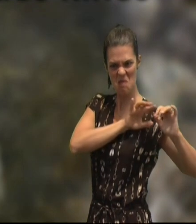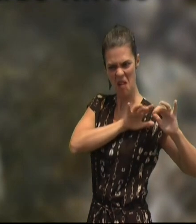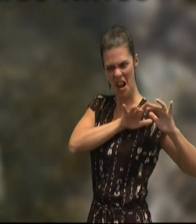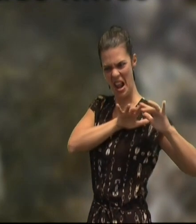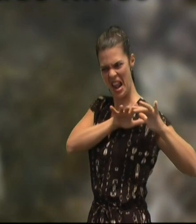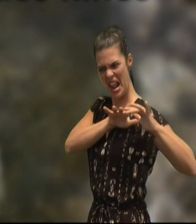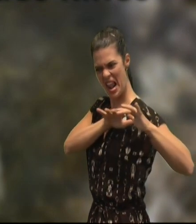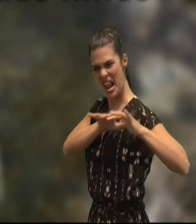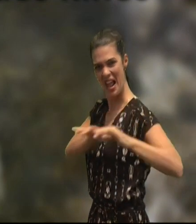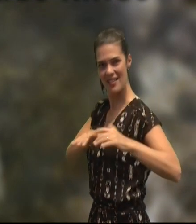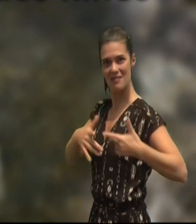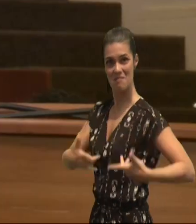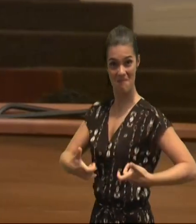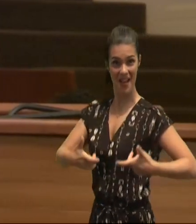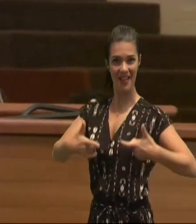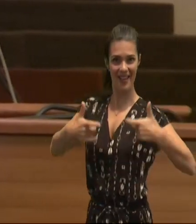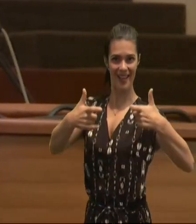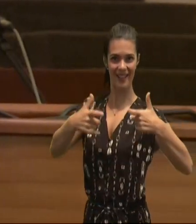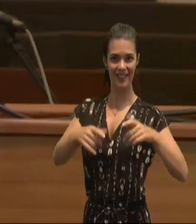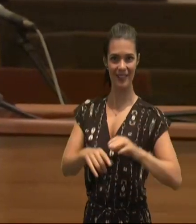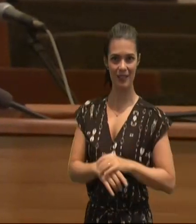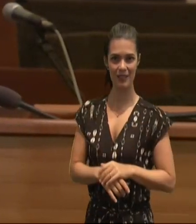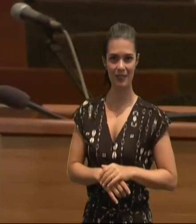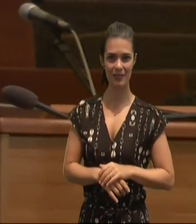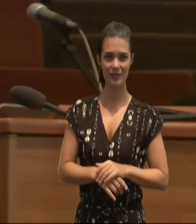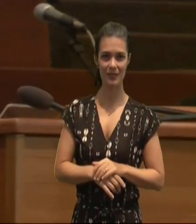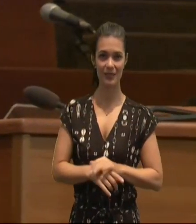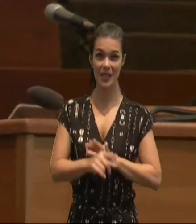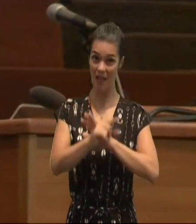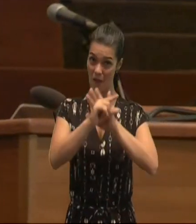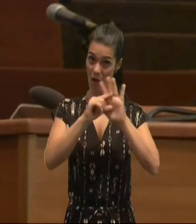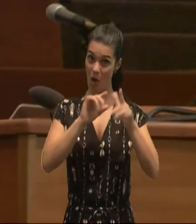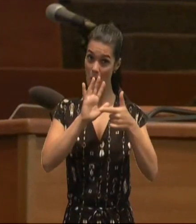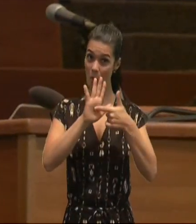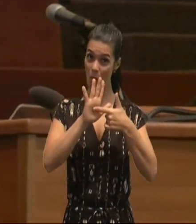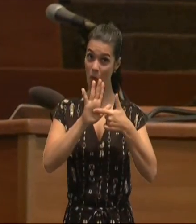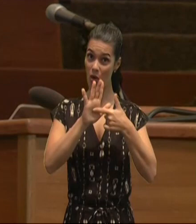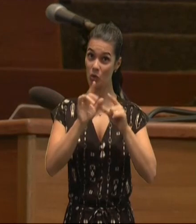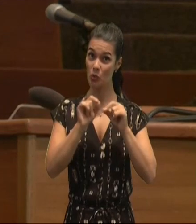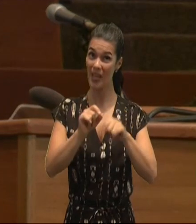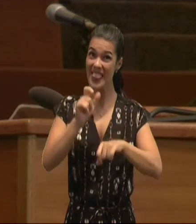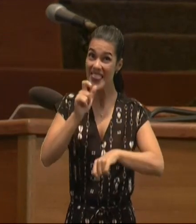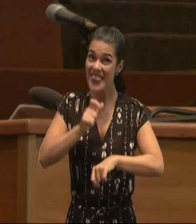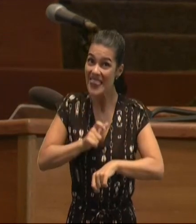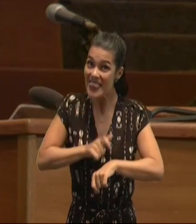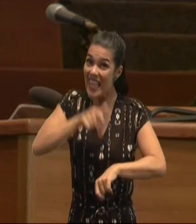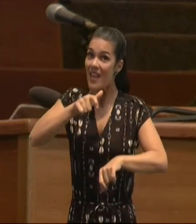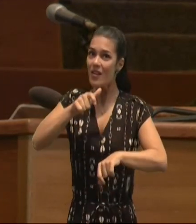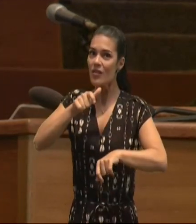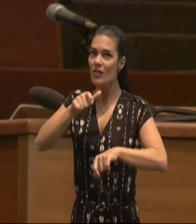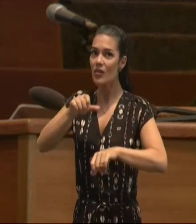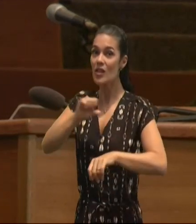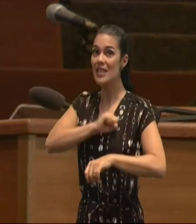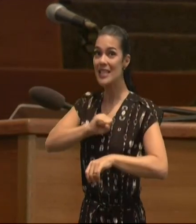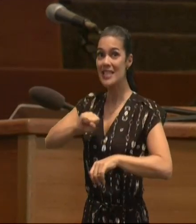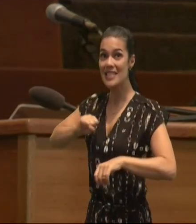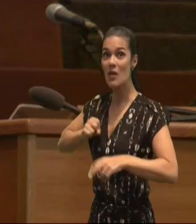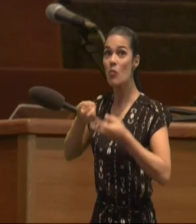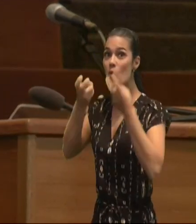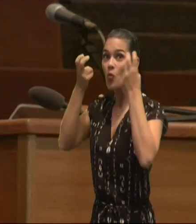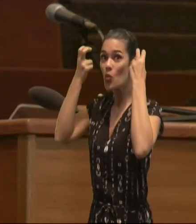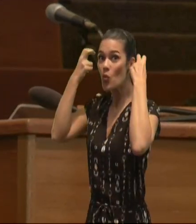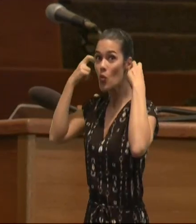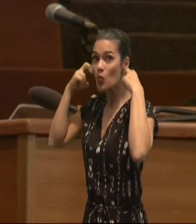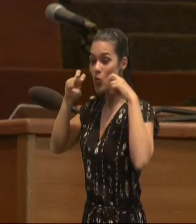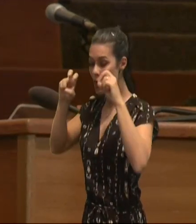impressiona nesta frase, neste verso, enquanto Samuel adora, enquanto Samuel está retornando com o